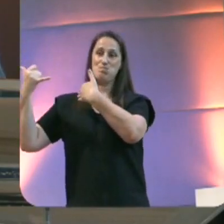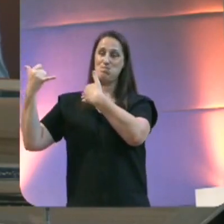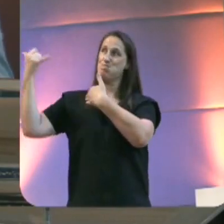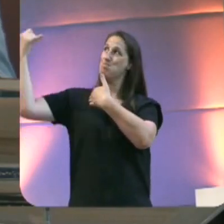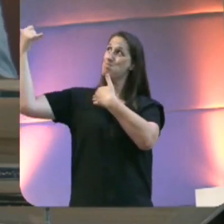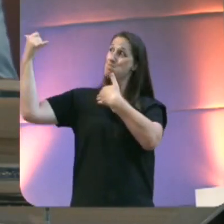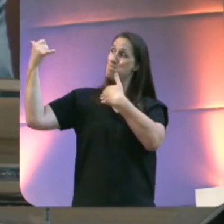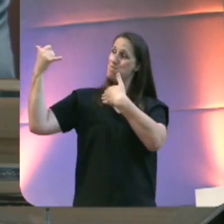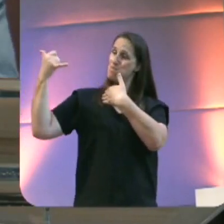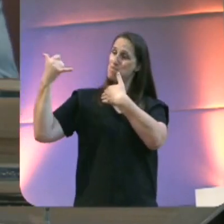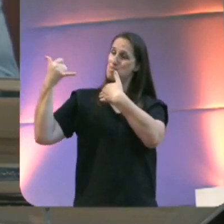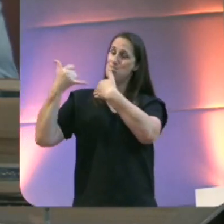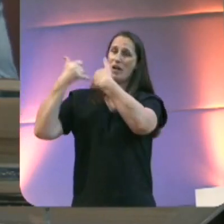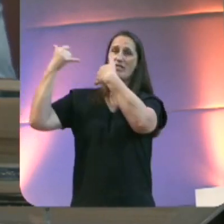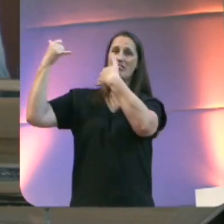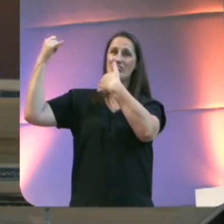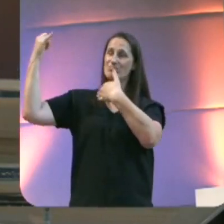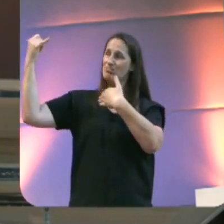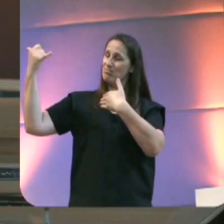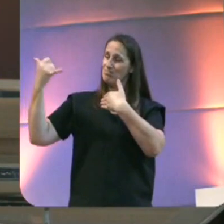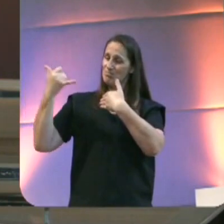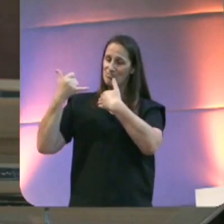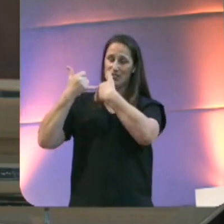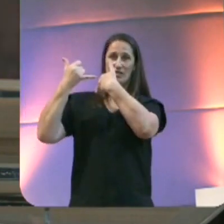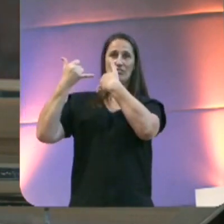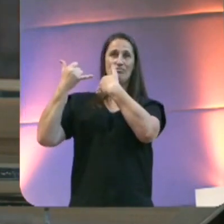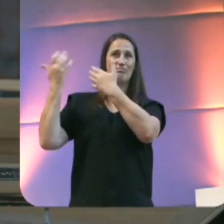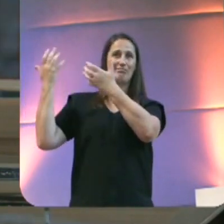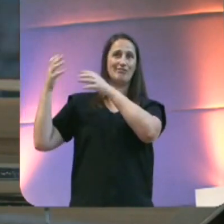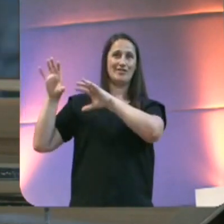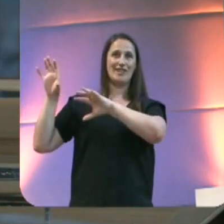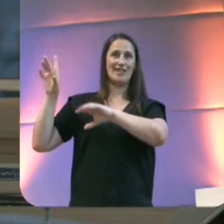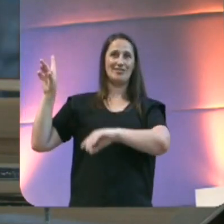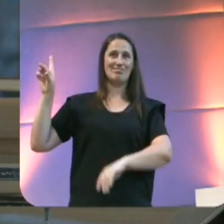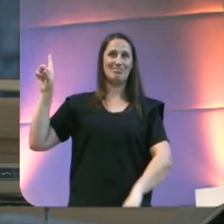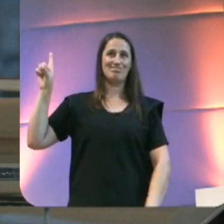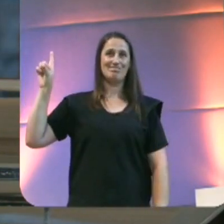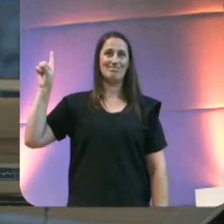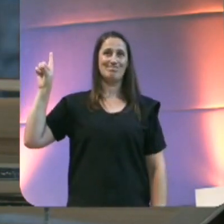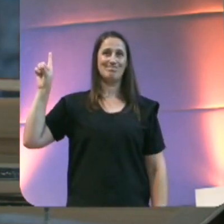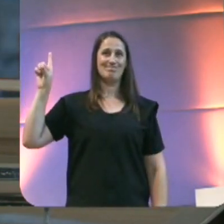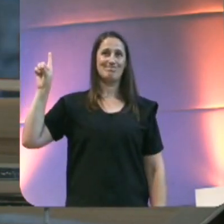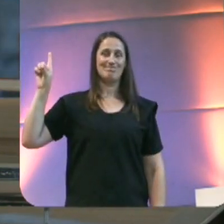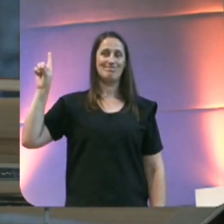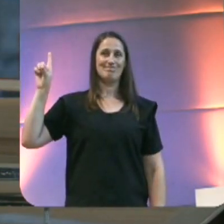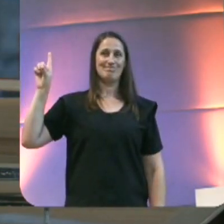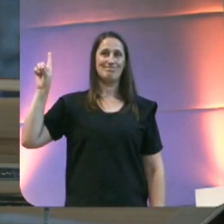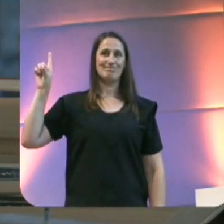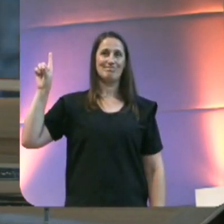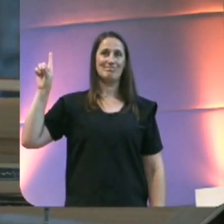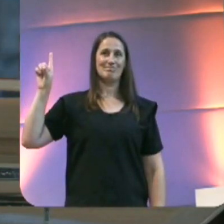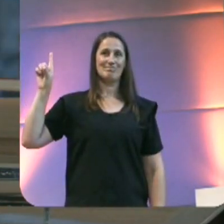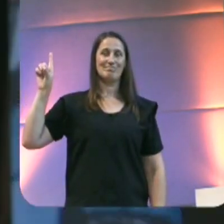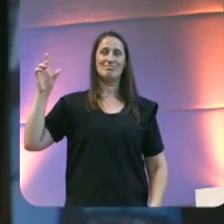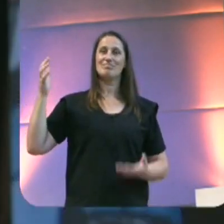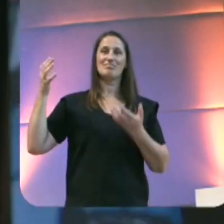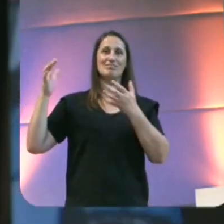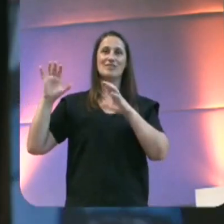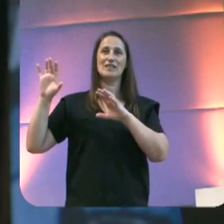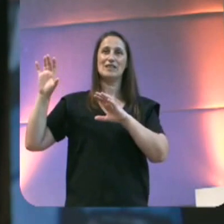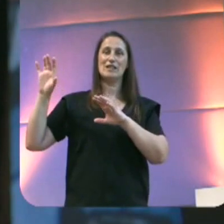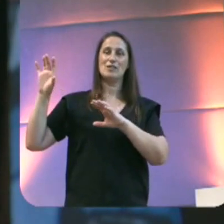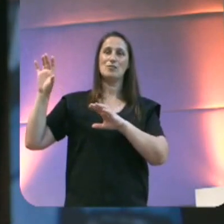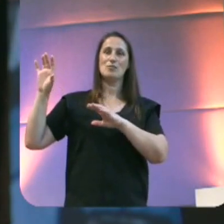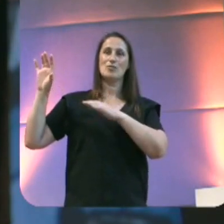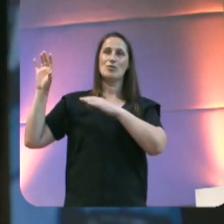razão porque andemos de tanque vazio. É porque decidimos resistir à voz do Espírito Santo